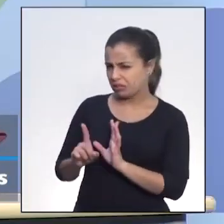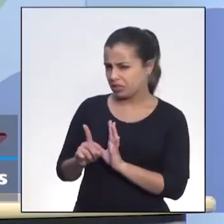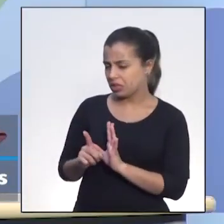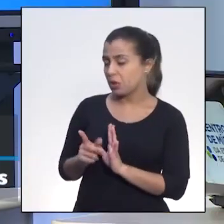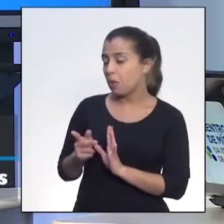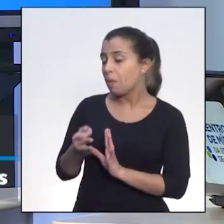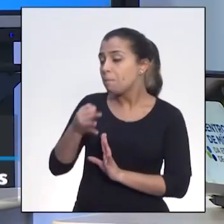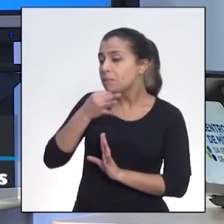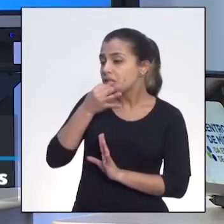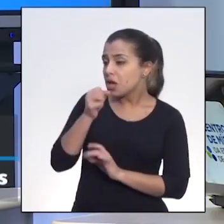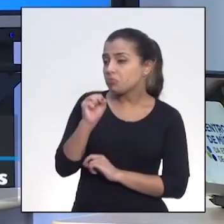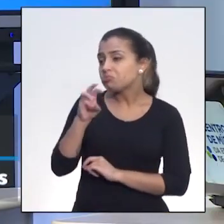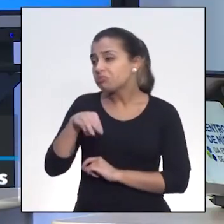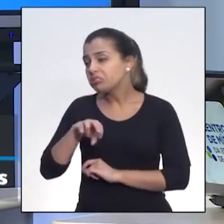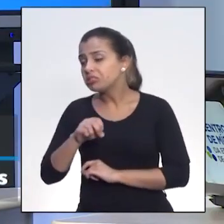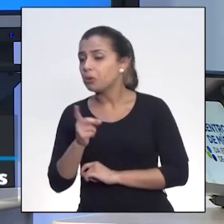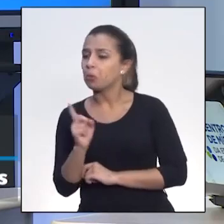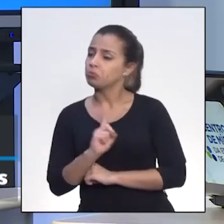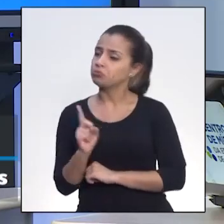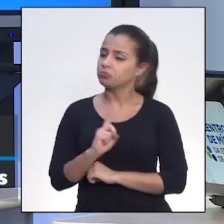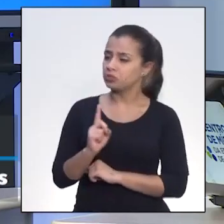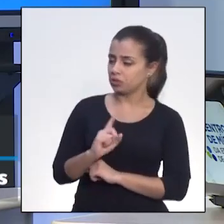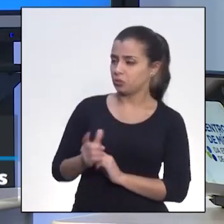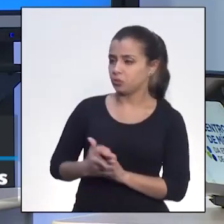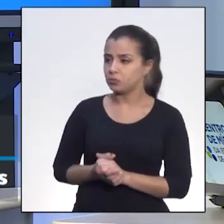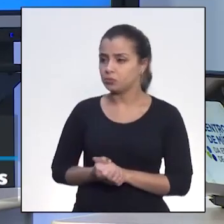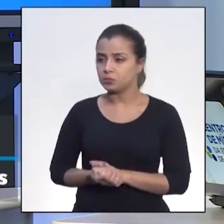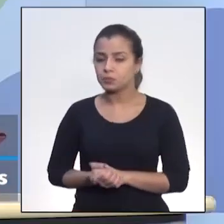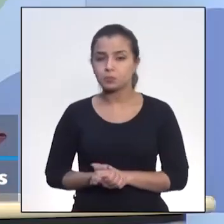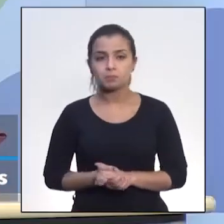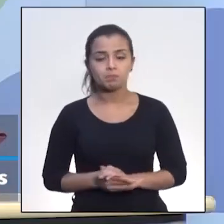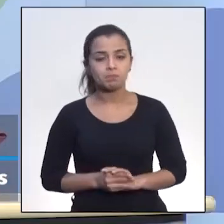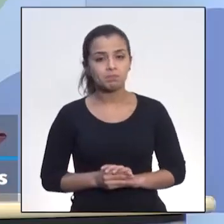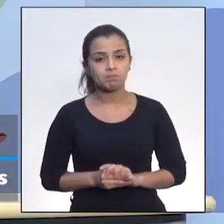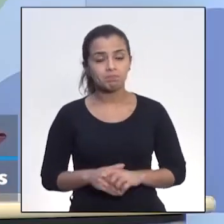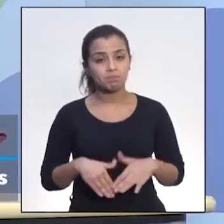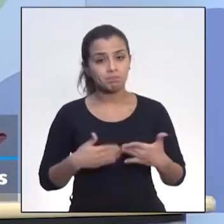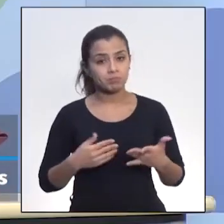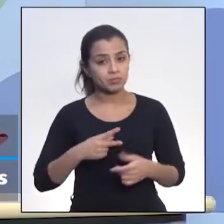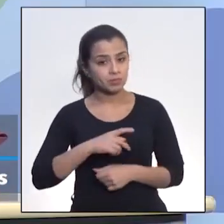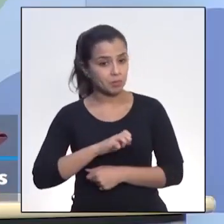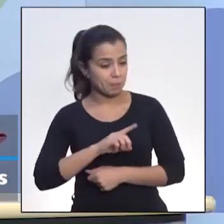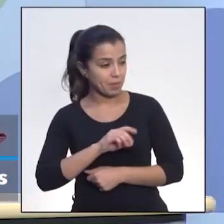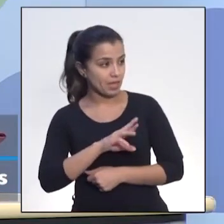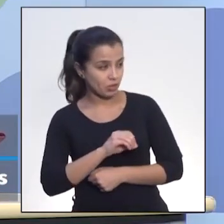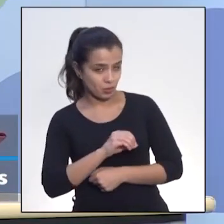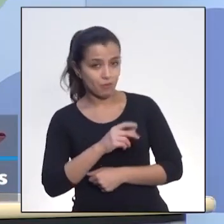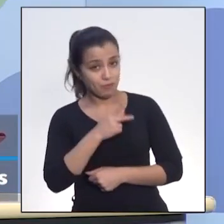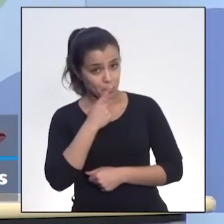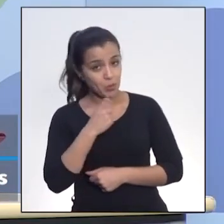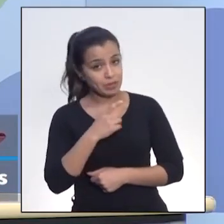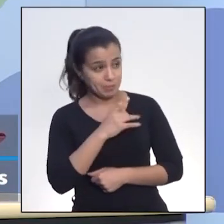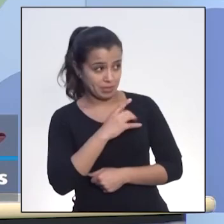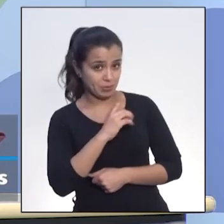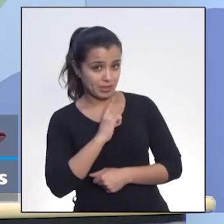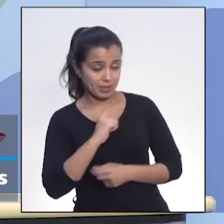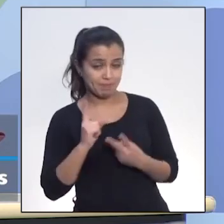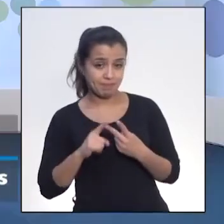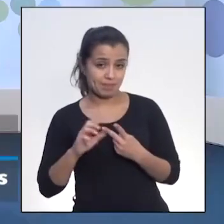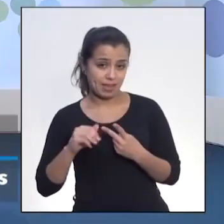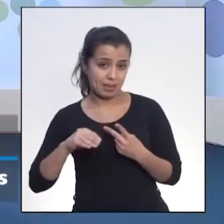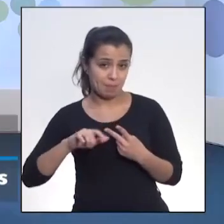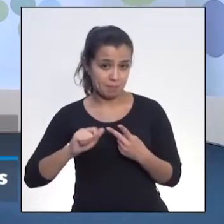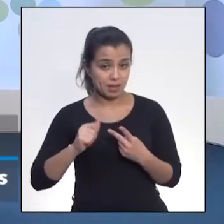enquanto, qual é a opinião dos alunos com relação a filmes de terror com zumbis? Então, o Pedro aqui disse que dá medo. Dá medo. A Camila disse,